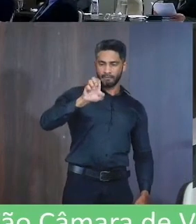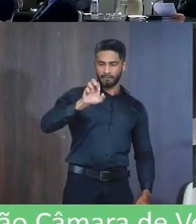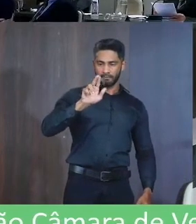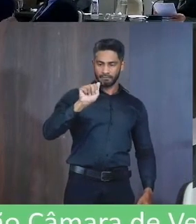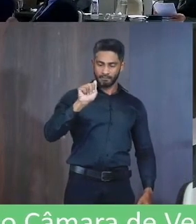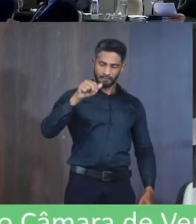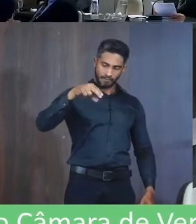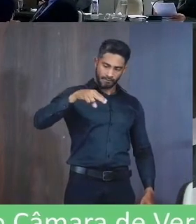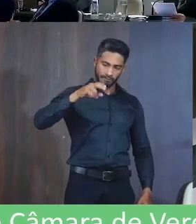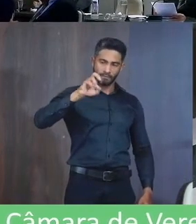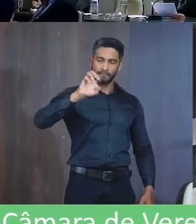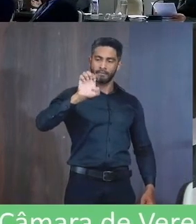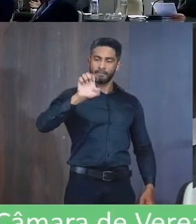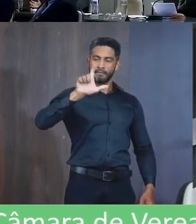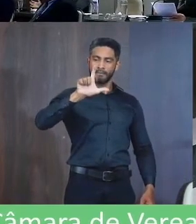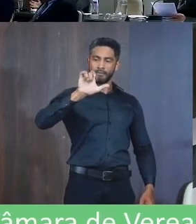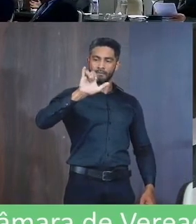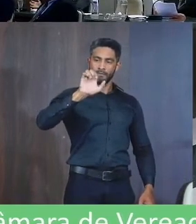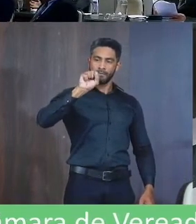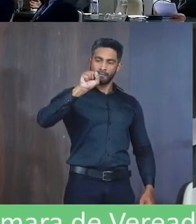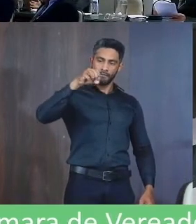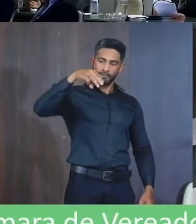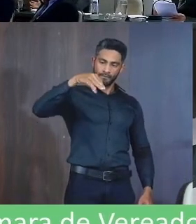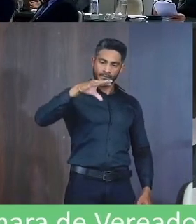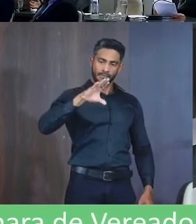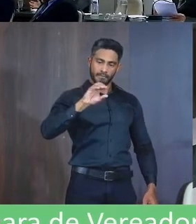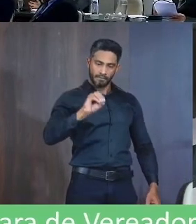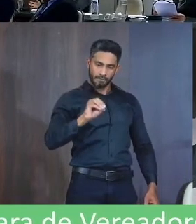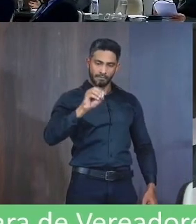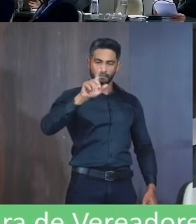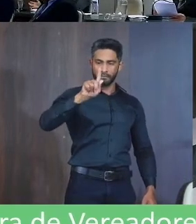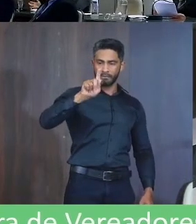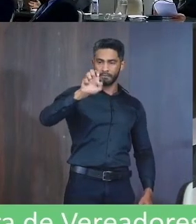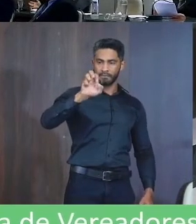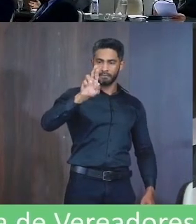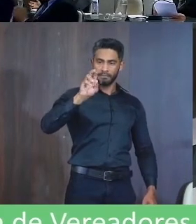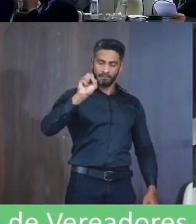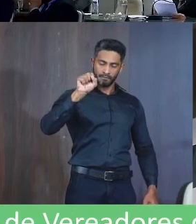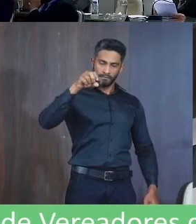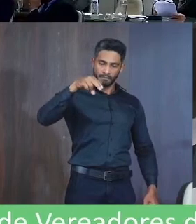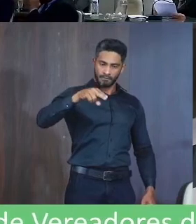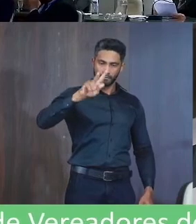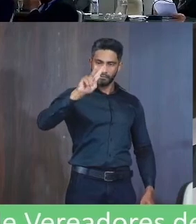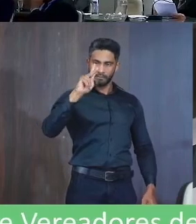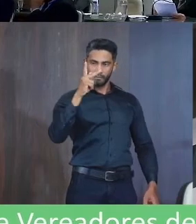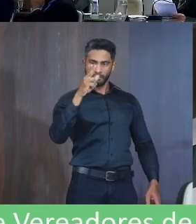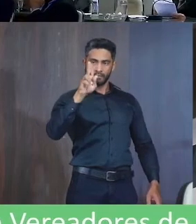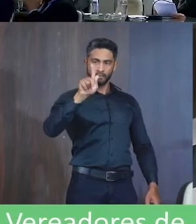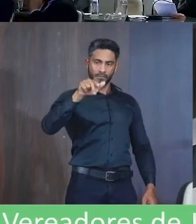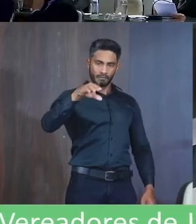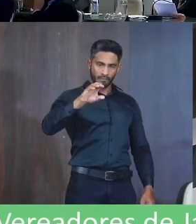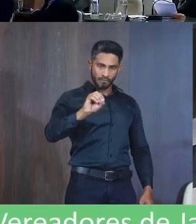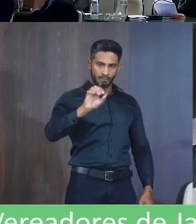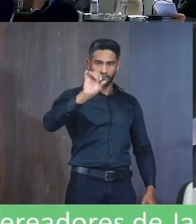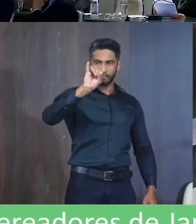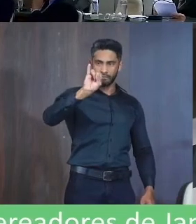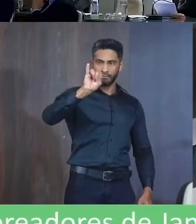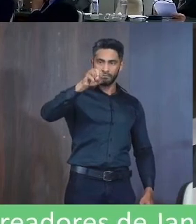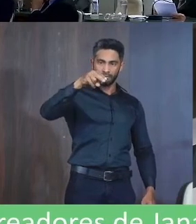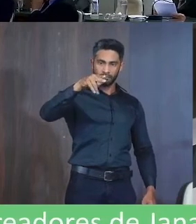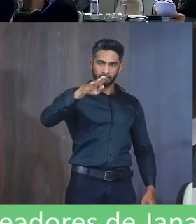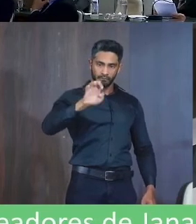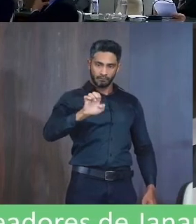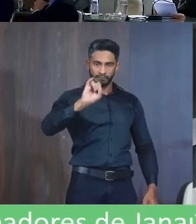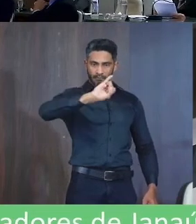dos Reis Elismarcio Borges Ferreira Gerson do Espírito Santo de Souza Hugo Leonardo Dias Cares Islânia da Silva